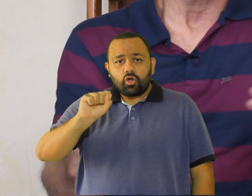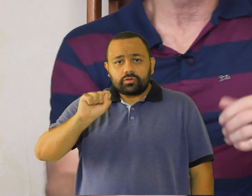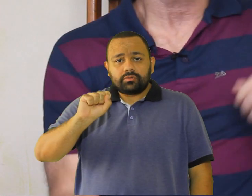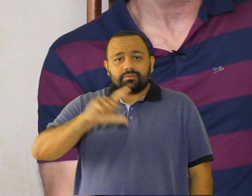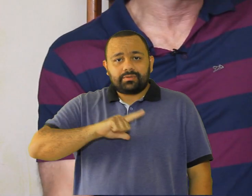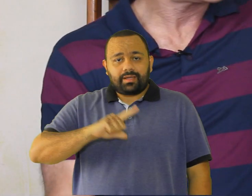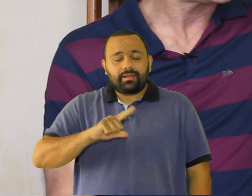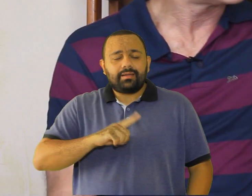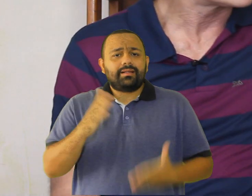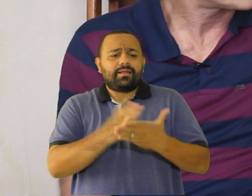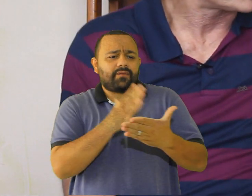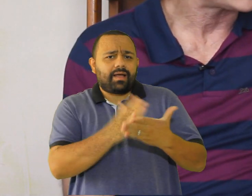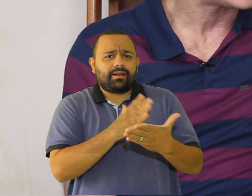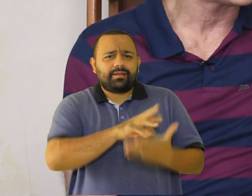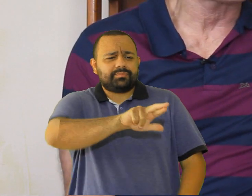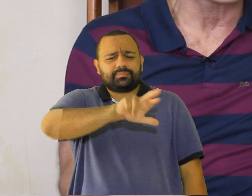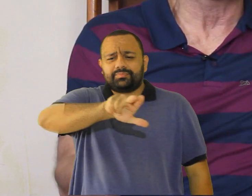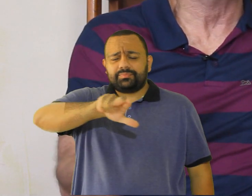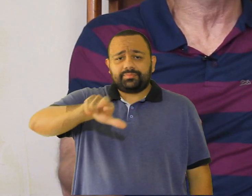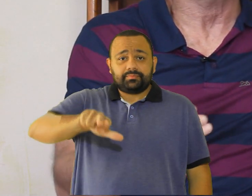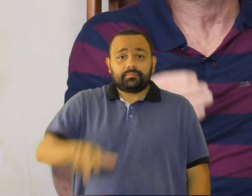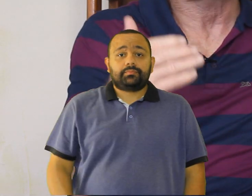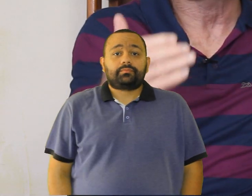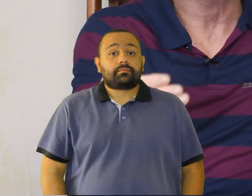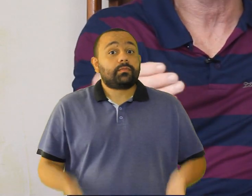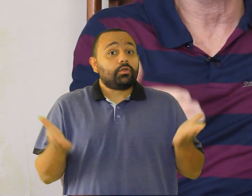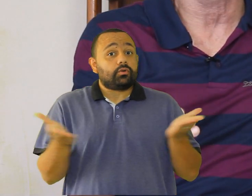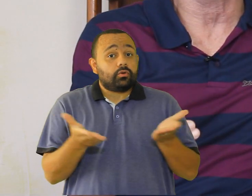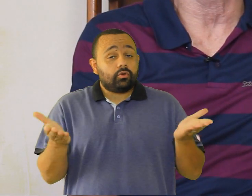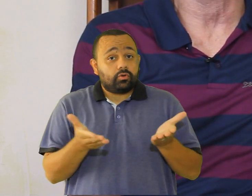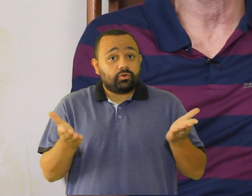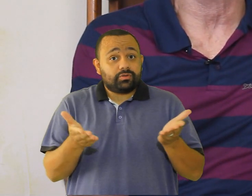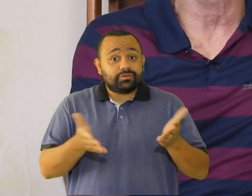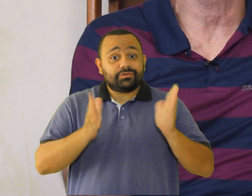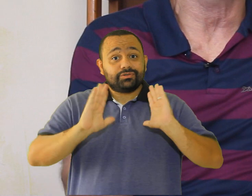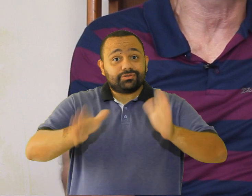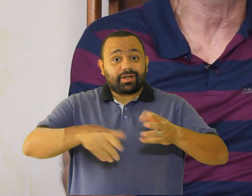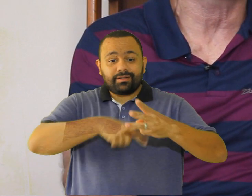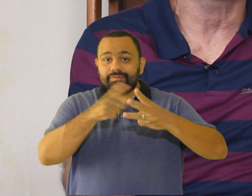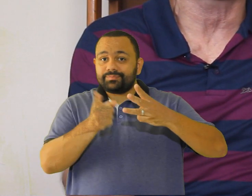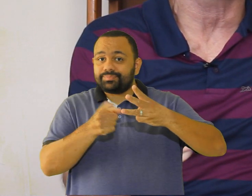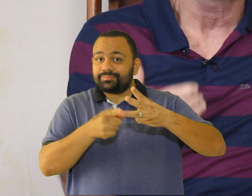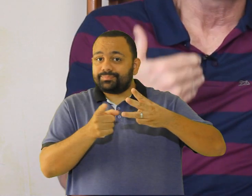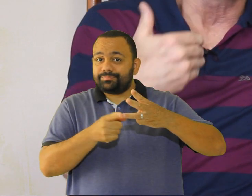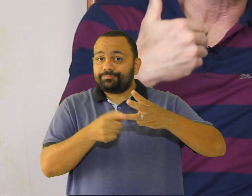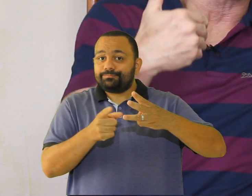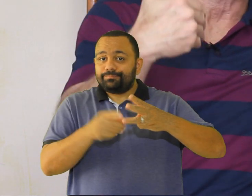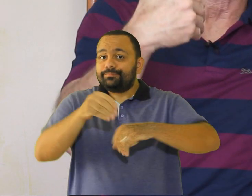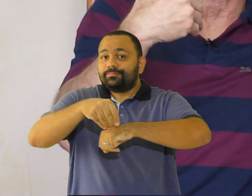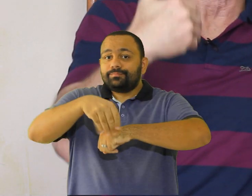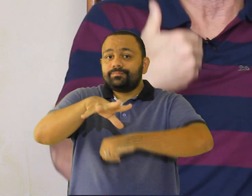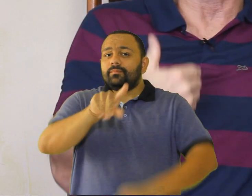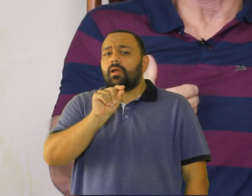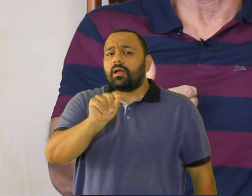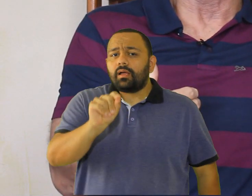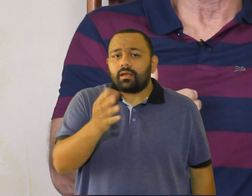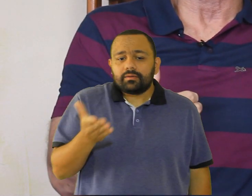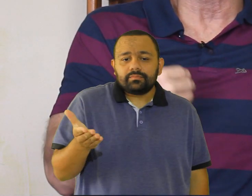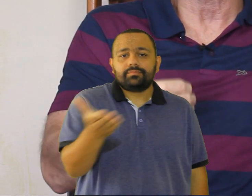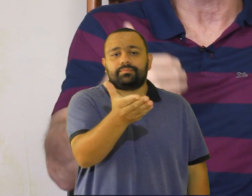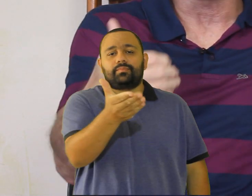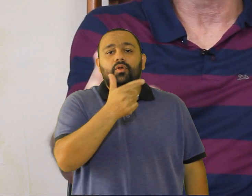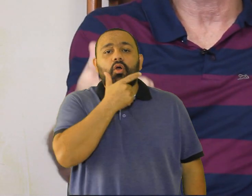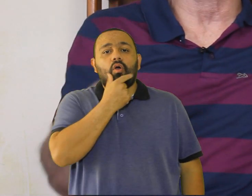Hagnos. E hoje nós queremos voltar a falar, terceiro programa que estamos lidando agora com o